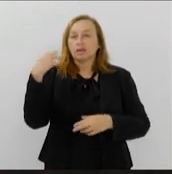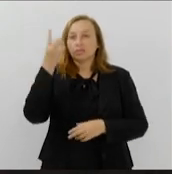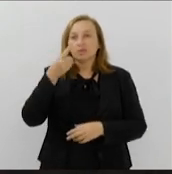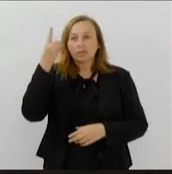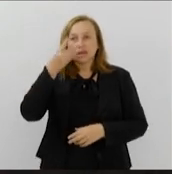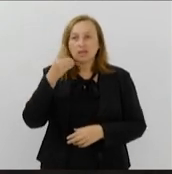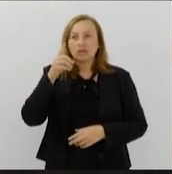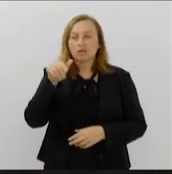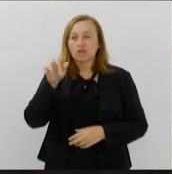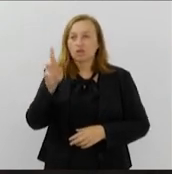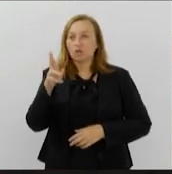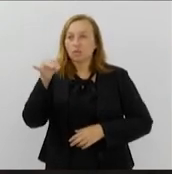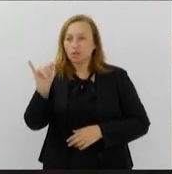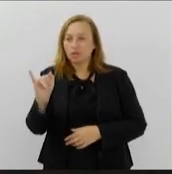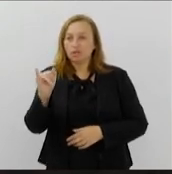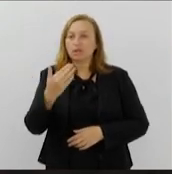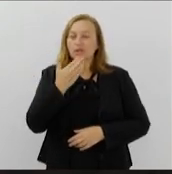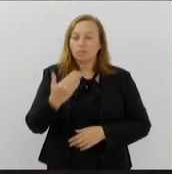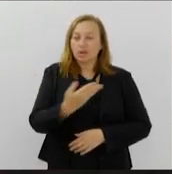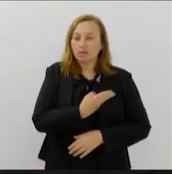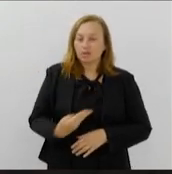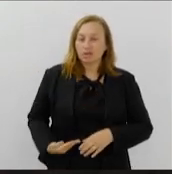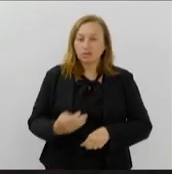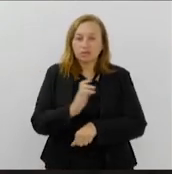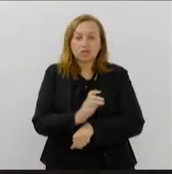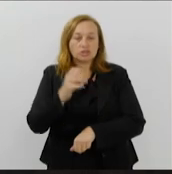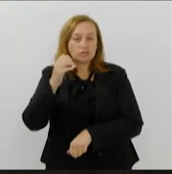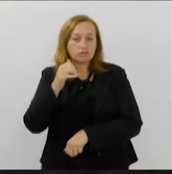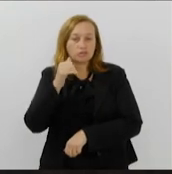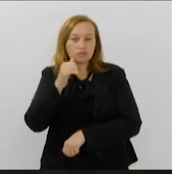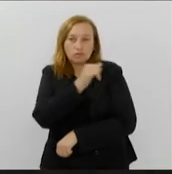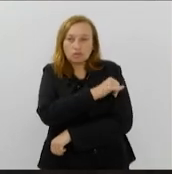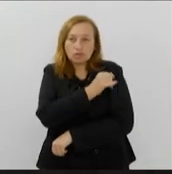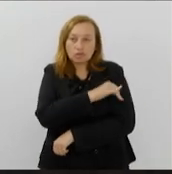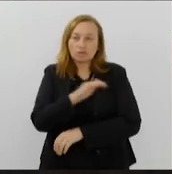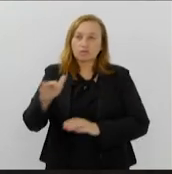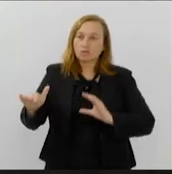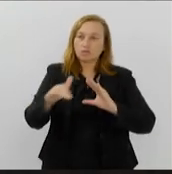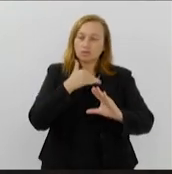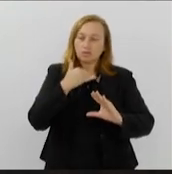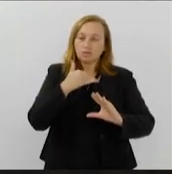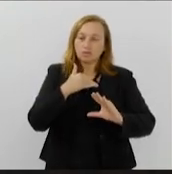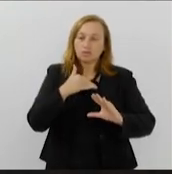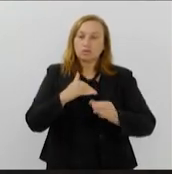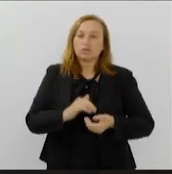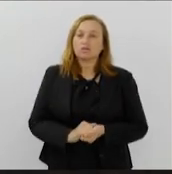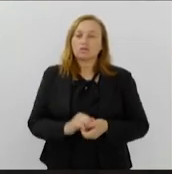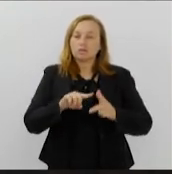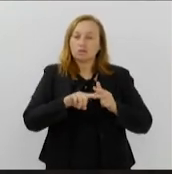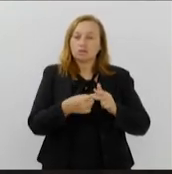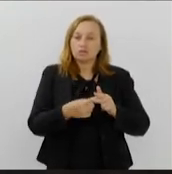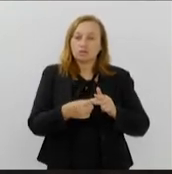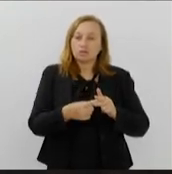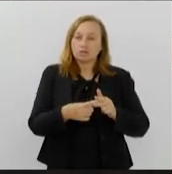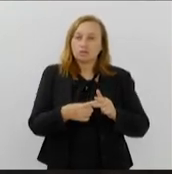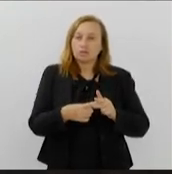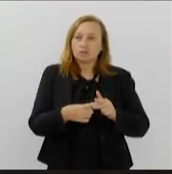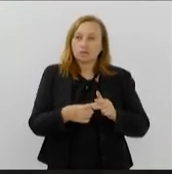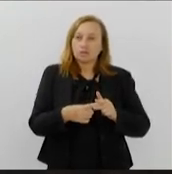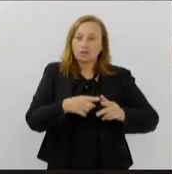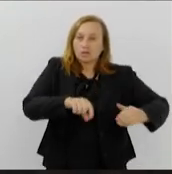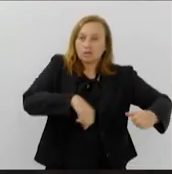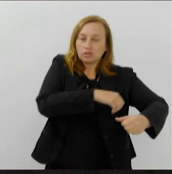que solicita ao excelentíssimo senhor governador do estado do Rio de Janeiro o envio de mensagem dispondo sobre a regulamentação da instalação de